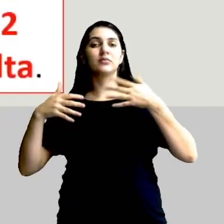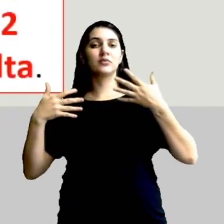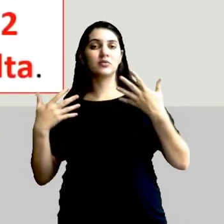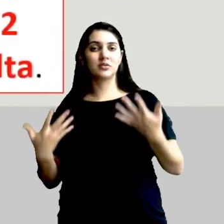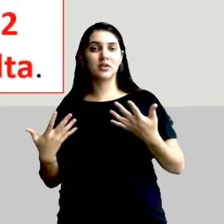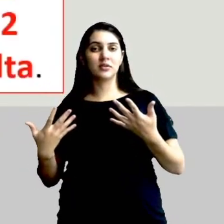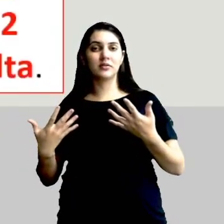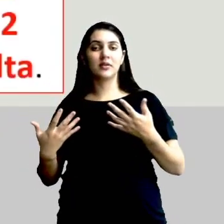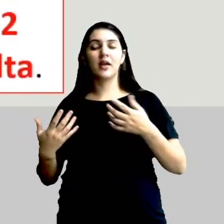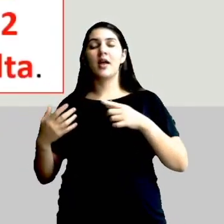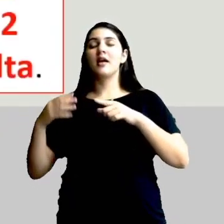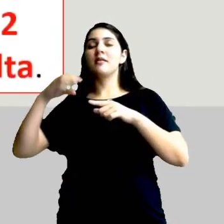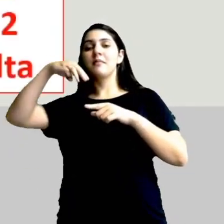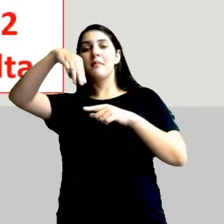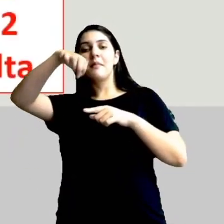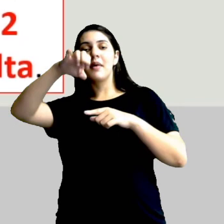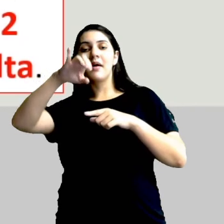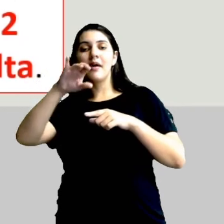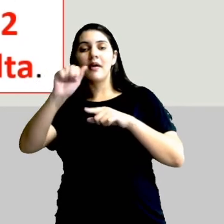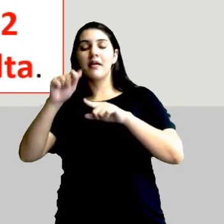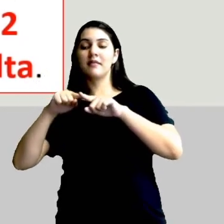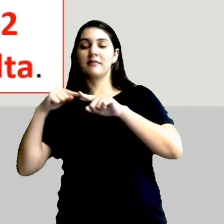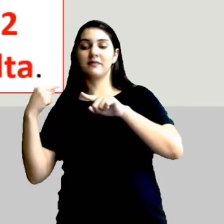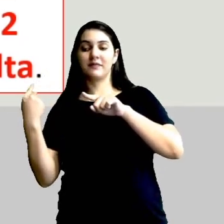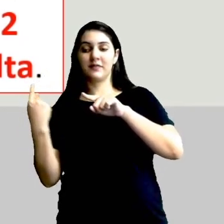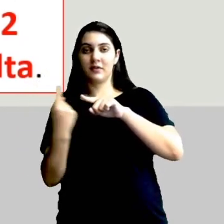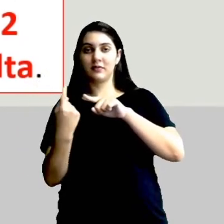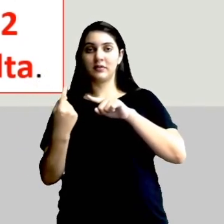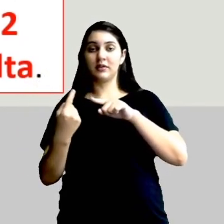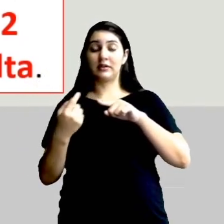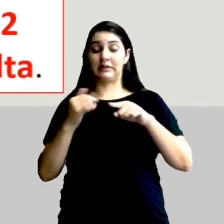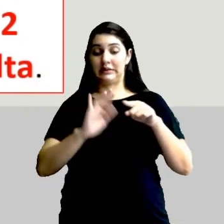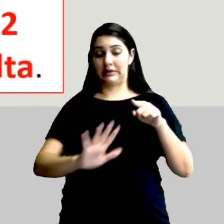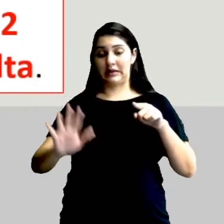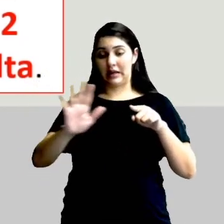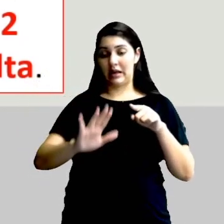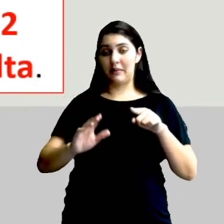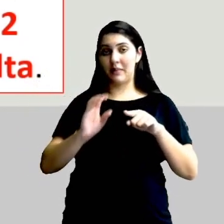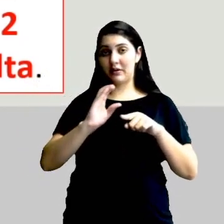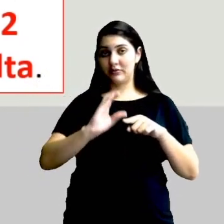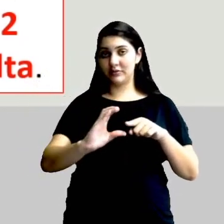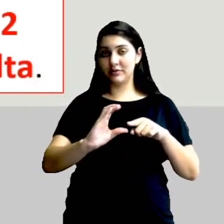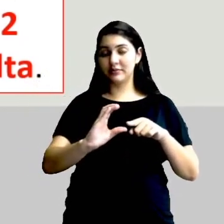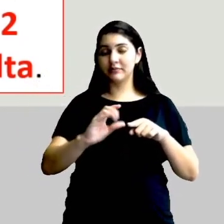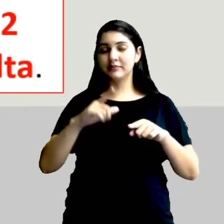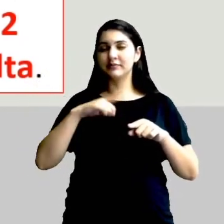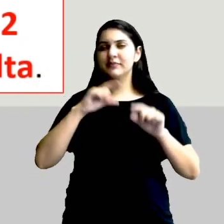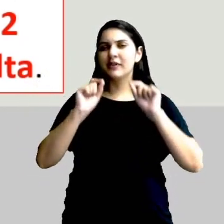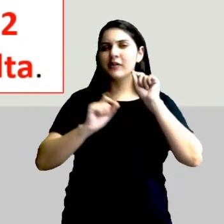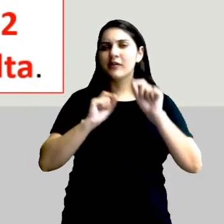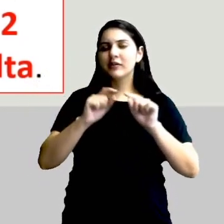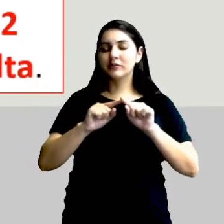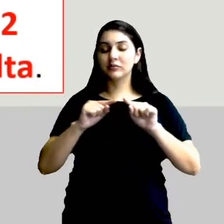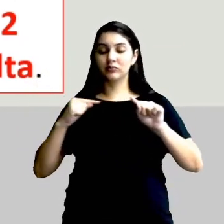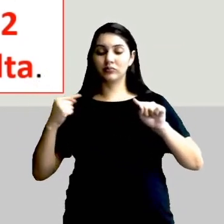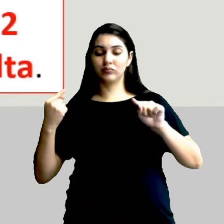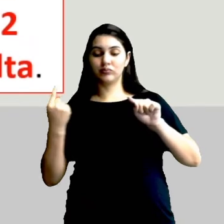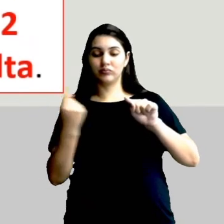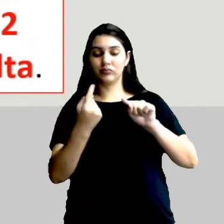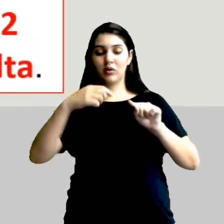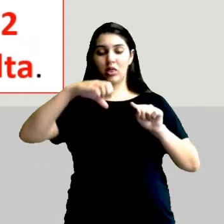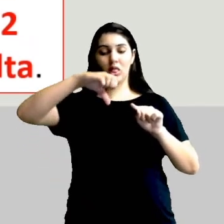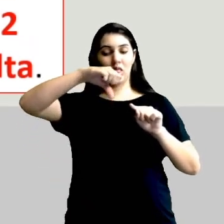seja, ela deu meia volta. Na imagem C, perceba que ela deu um giro